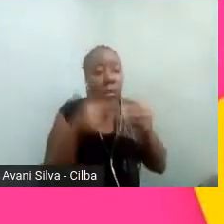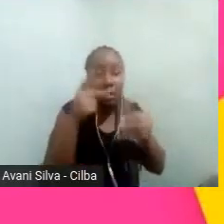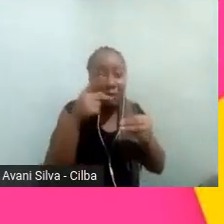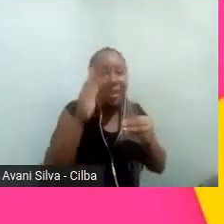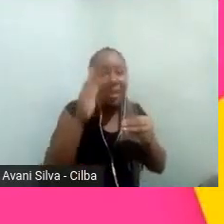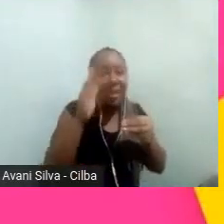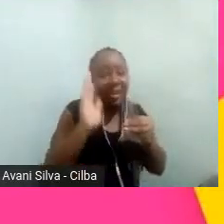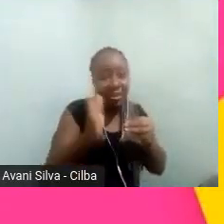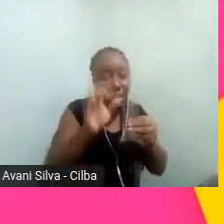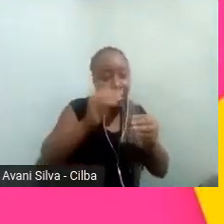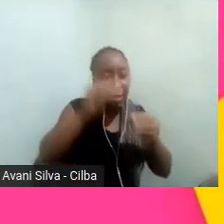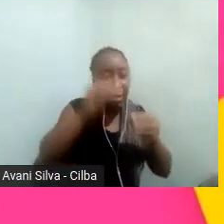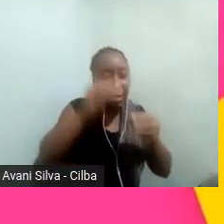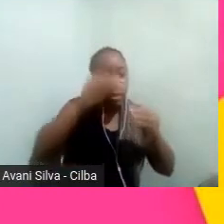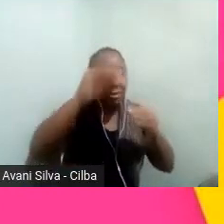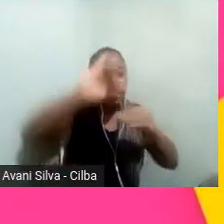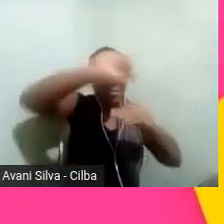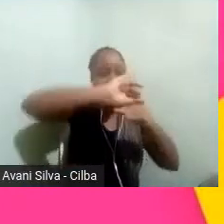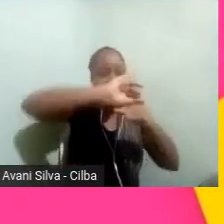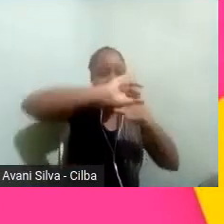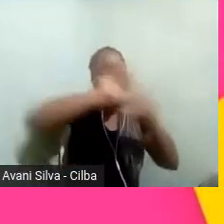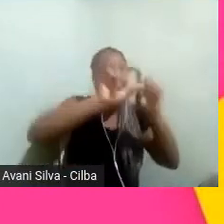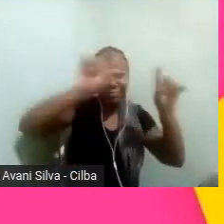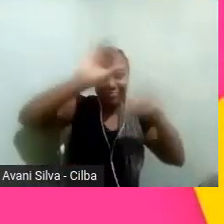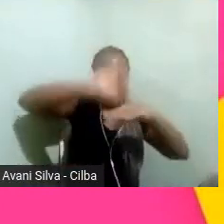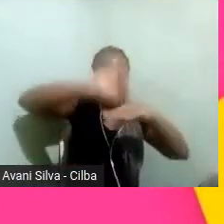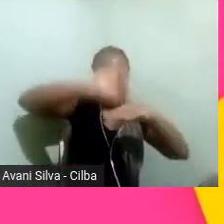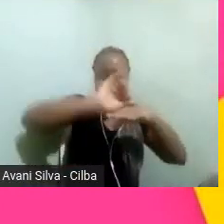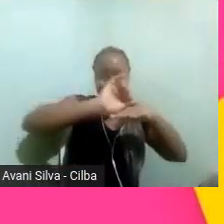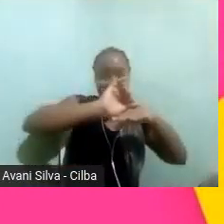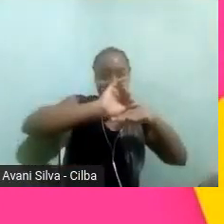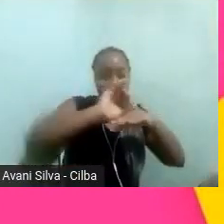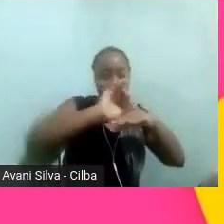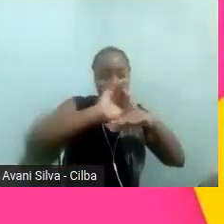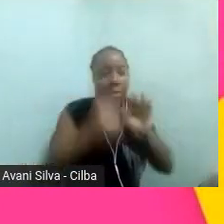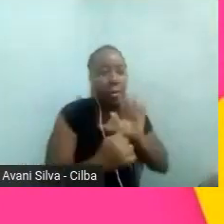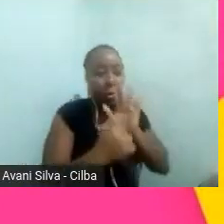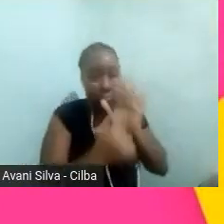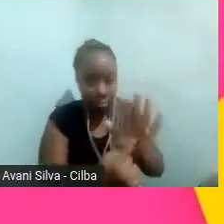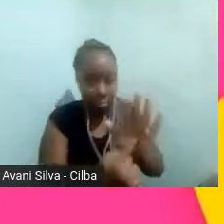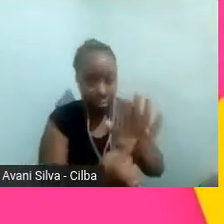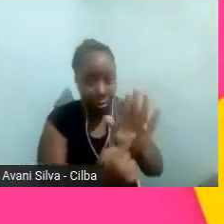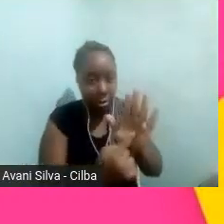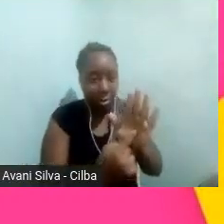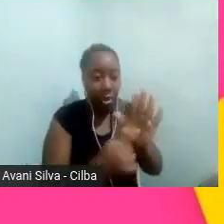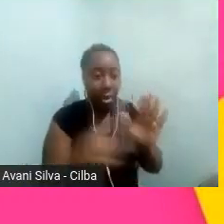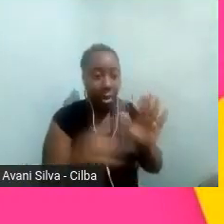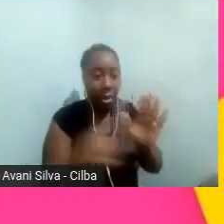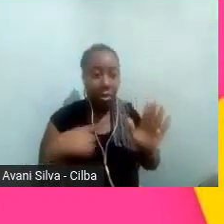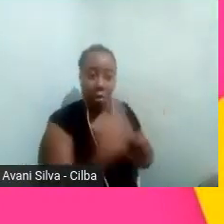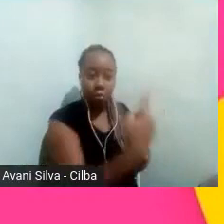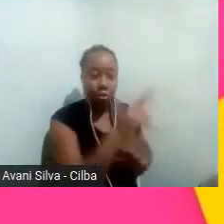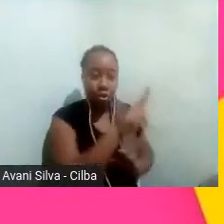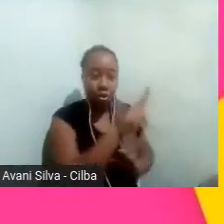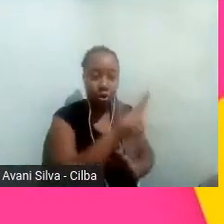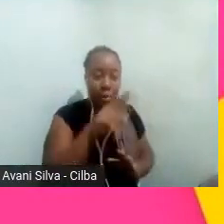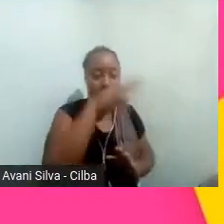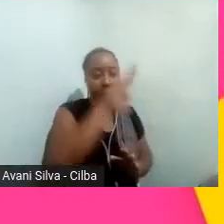cima. Eu apresentei alguém chamado bola, que está ligado no endereço